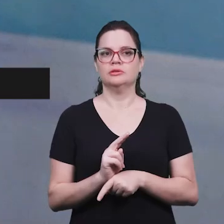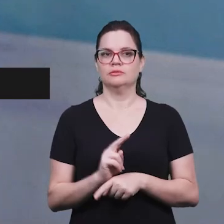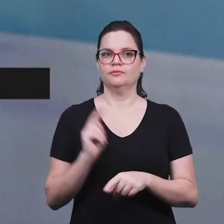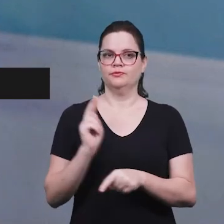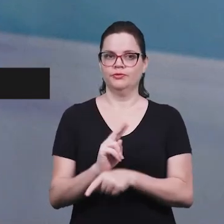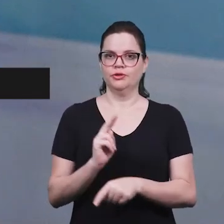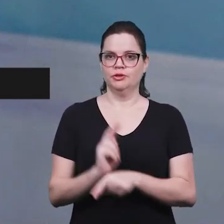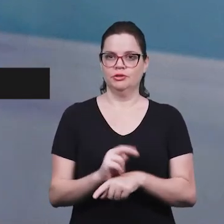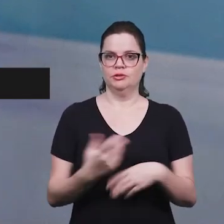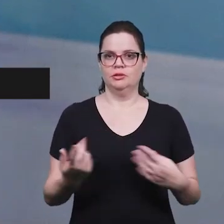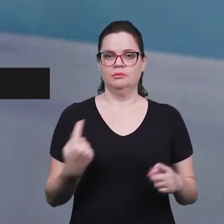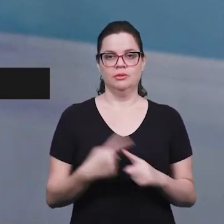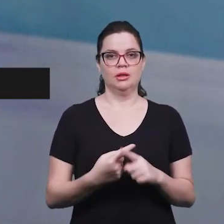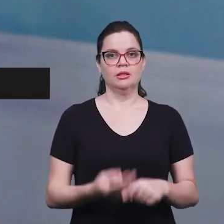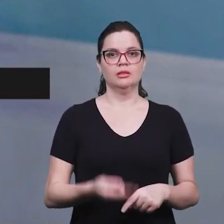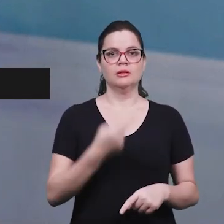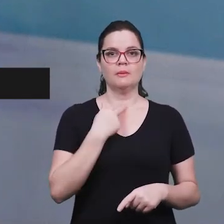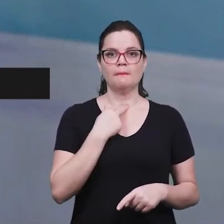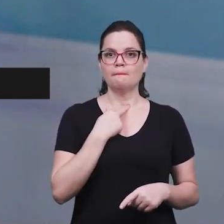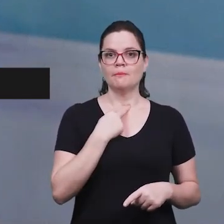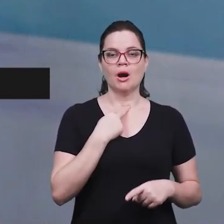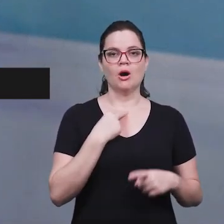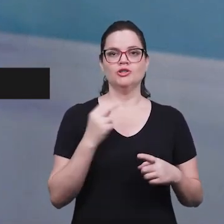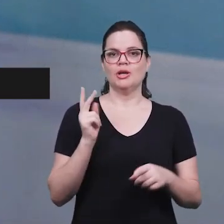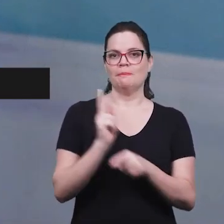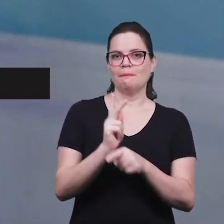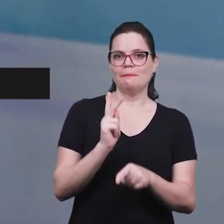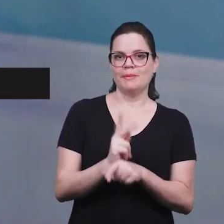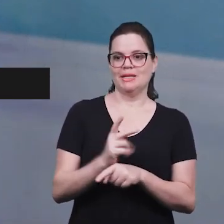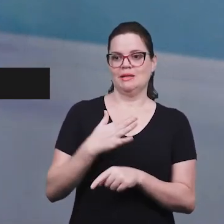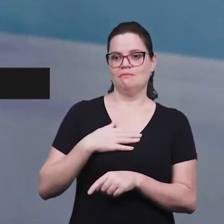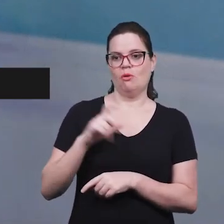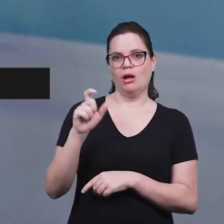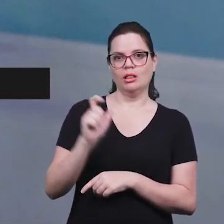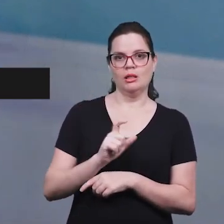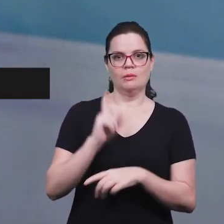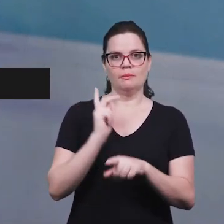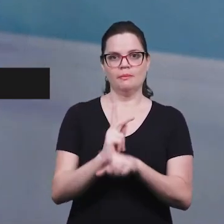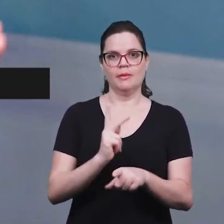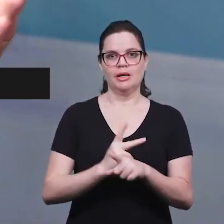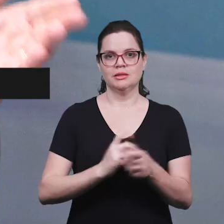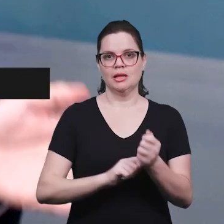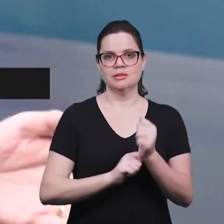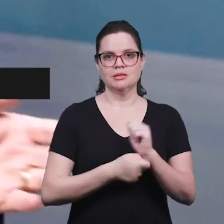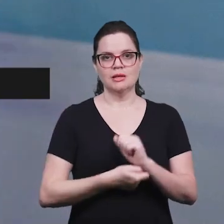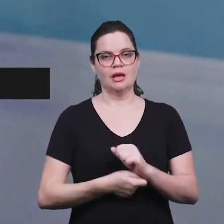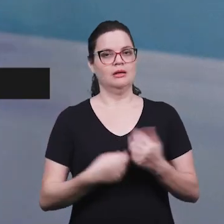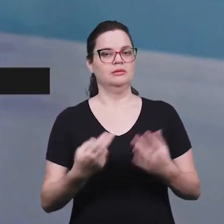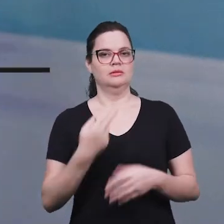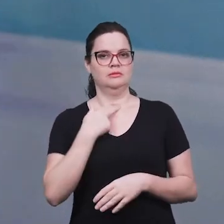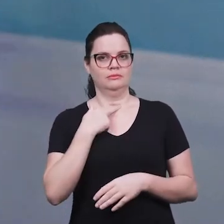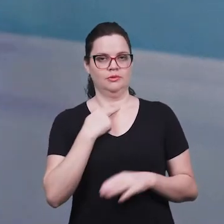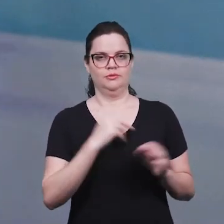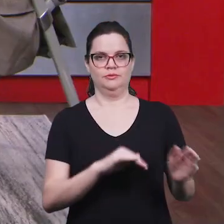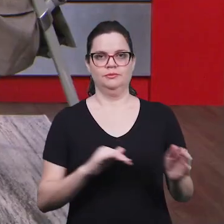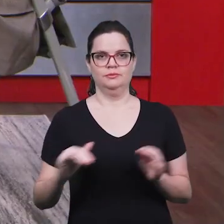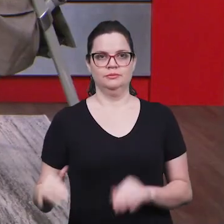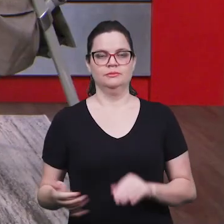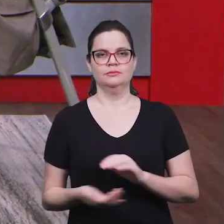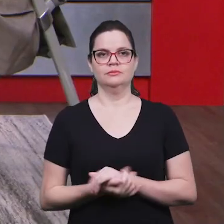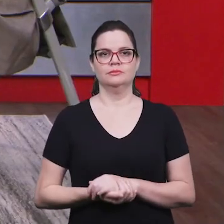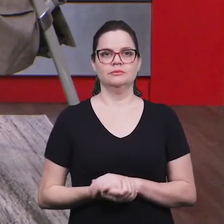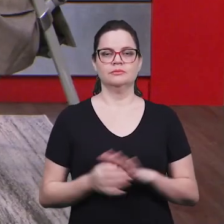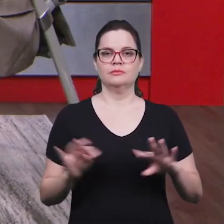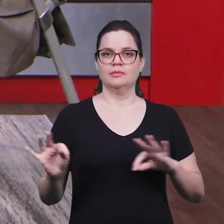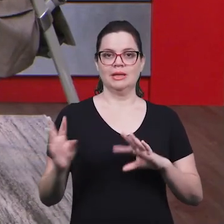conta ela é pessoal e intransferível. Não podemos emprestar nossos acessos, não podemos emprestar as nossas senhas. Com